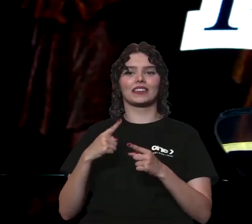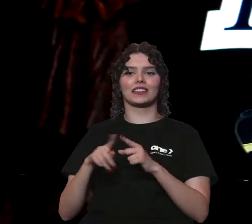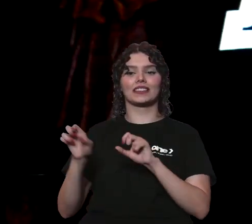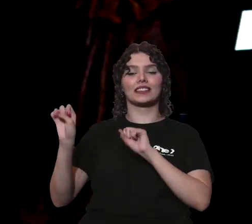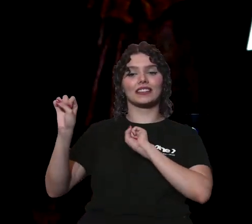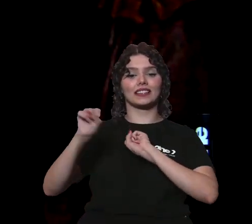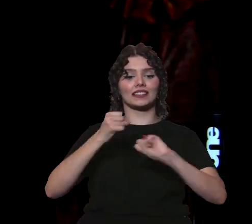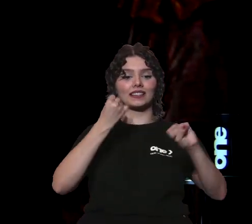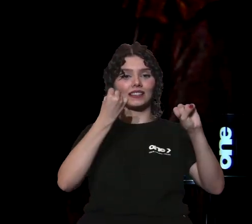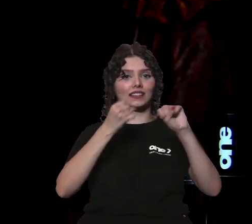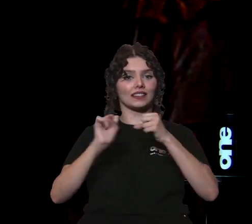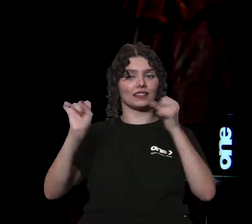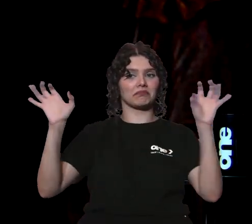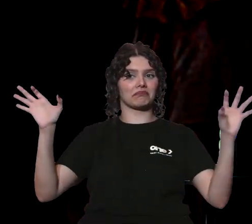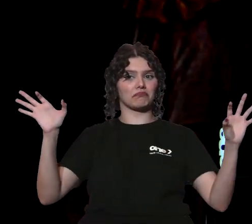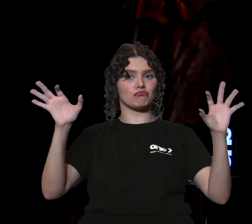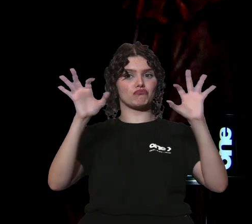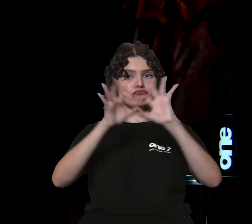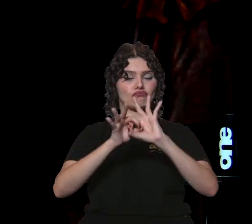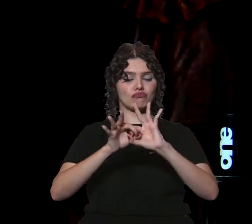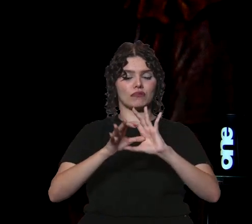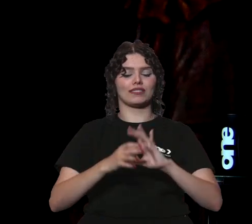salmos juntados, um medley,